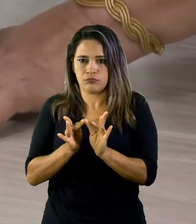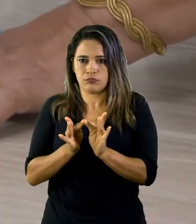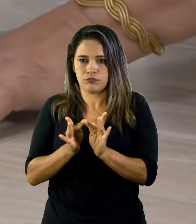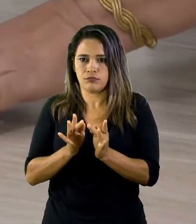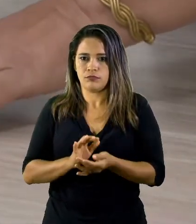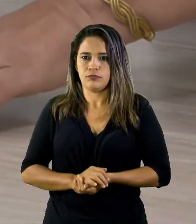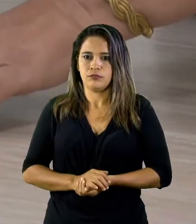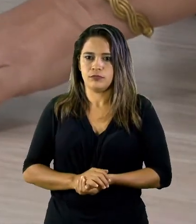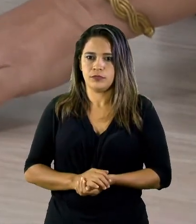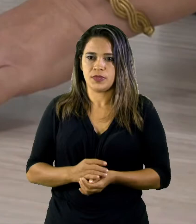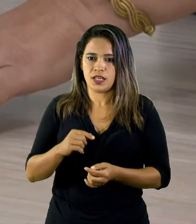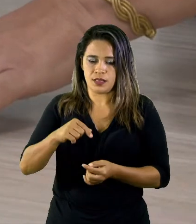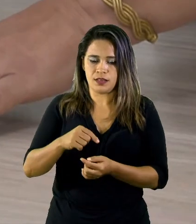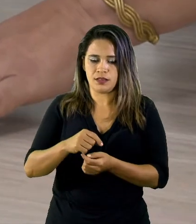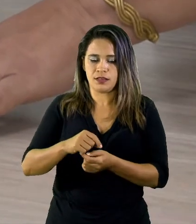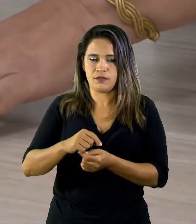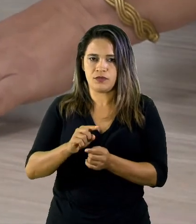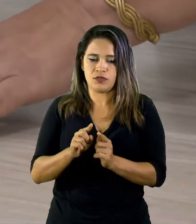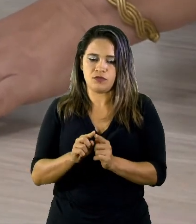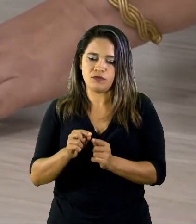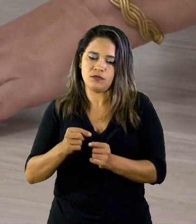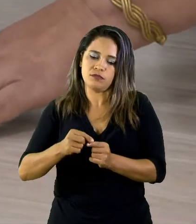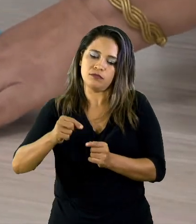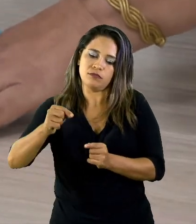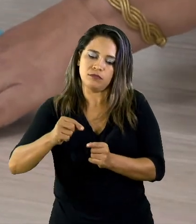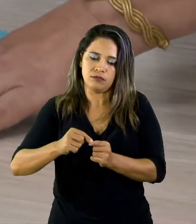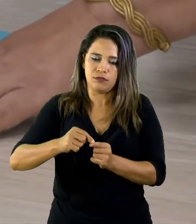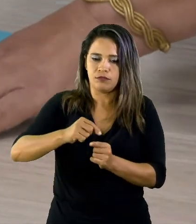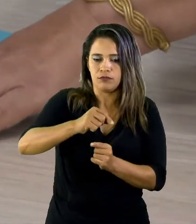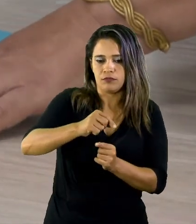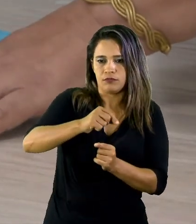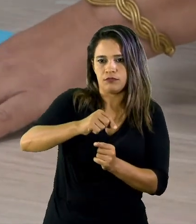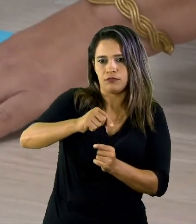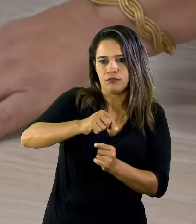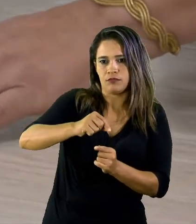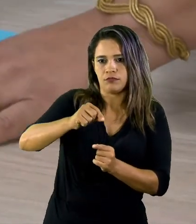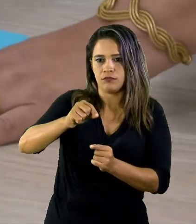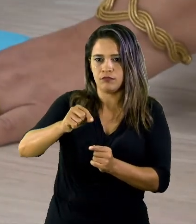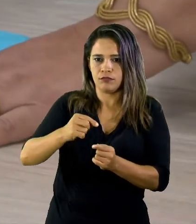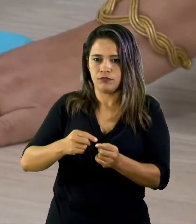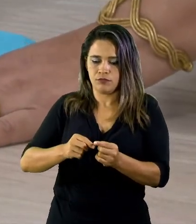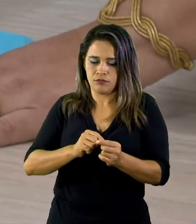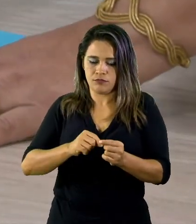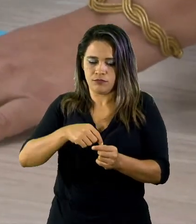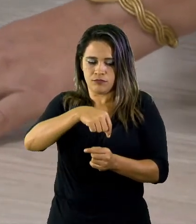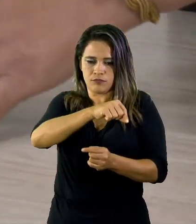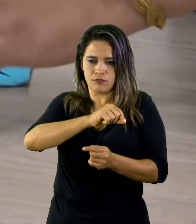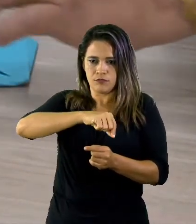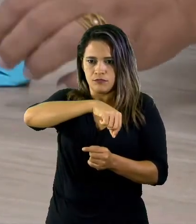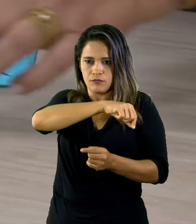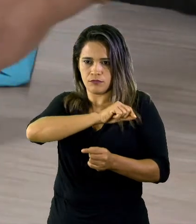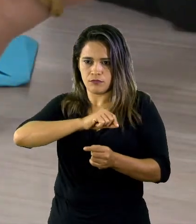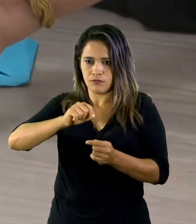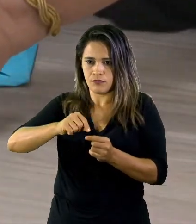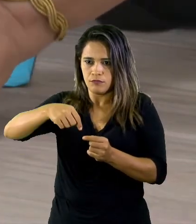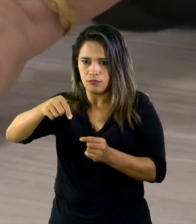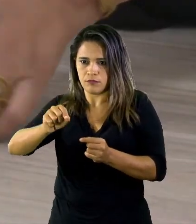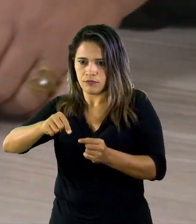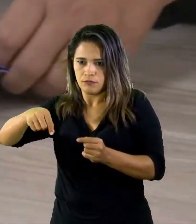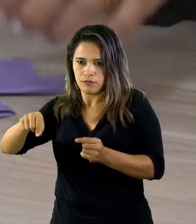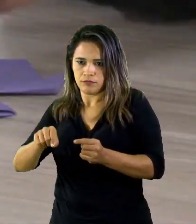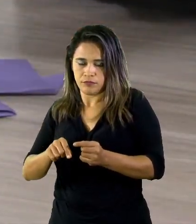Aqui você vai desenhar as anteninhas, aqui o corpinho da borboletinha, colorir. Com a